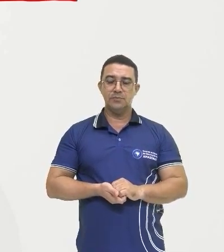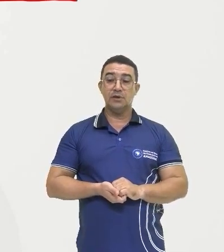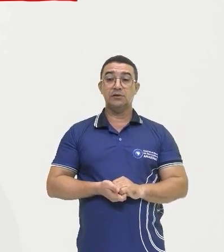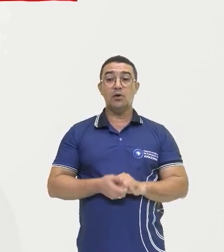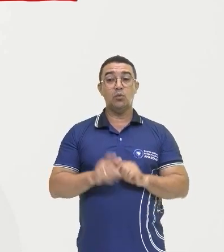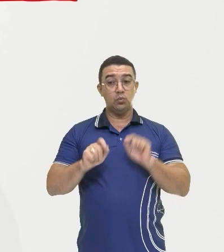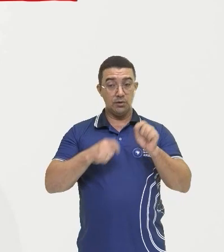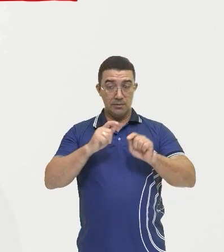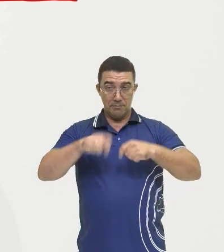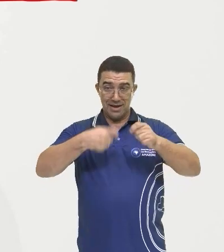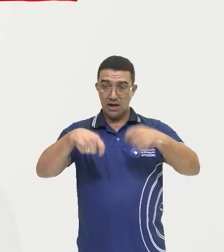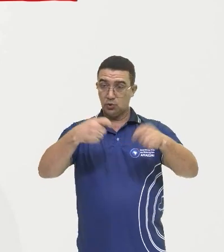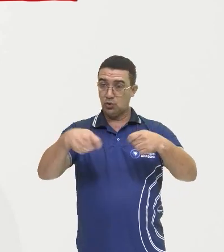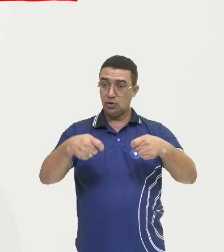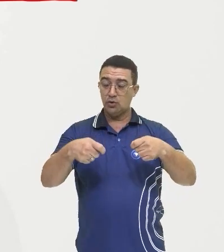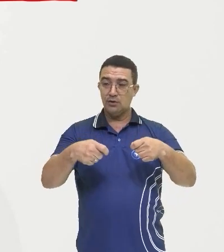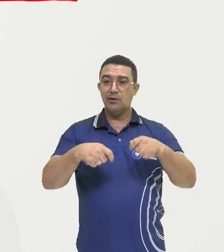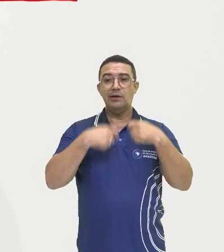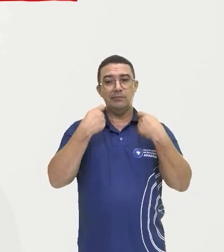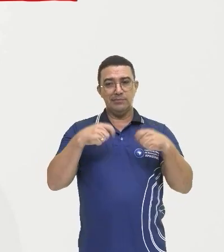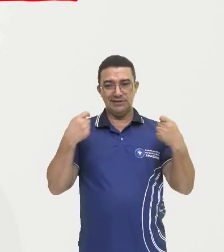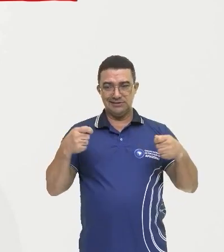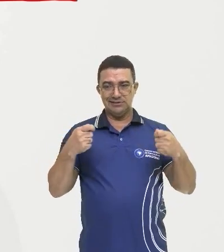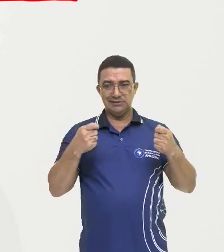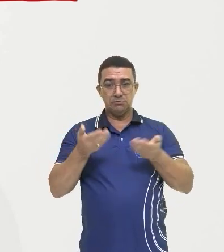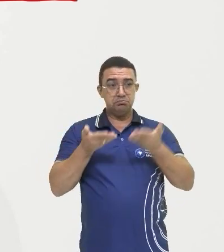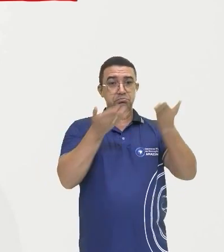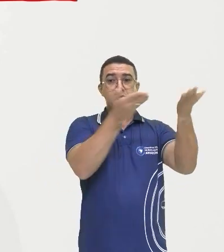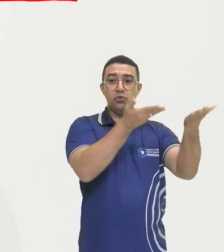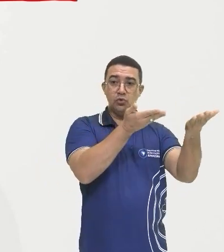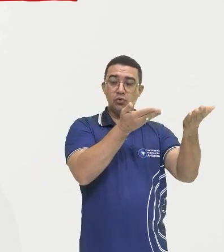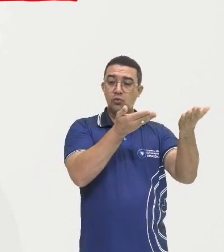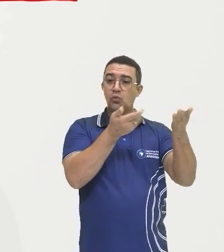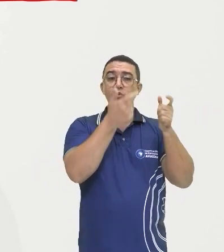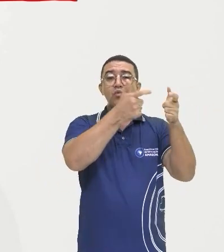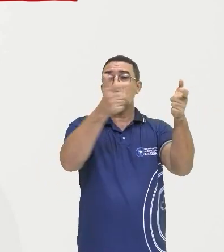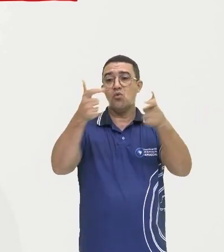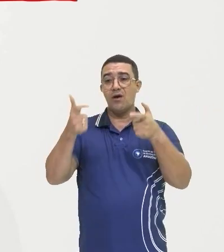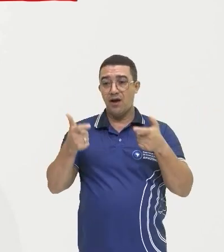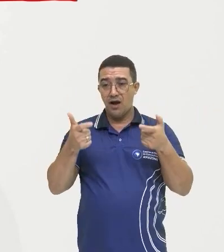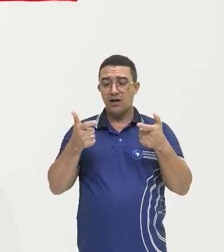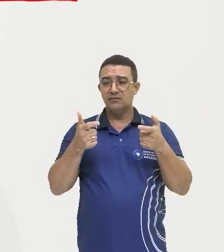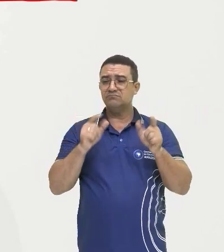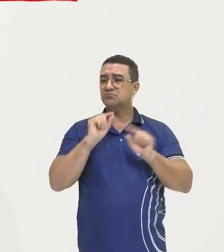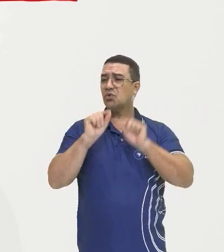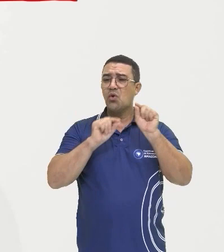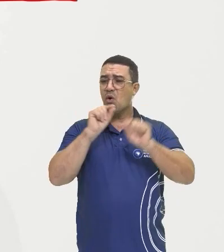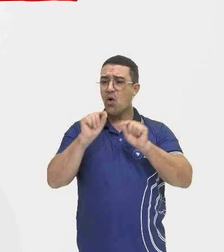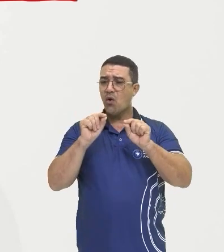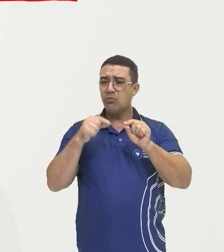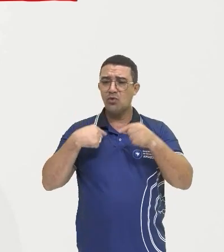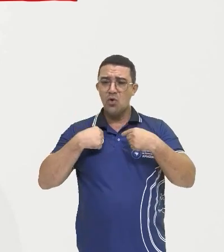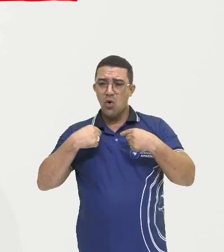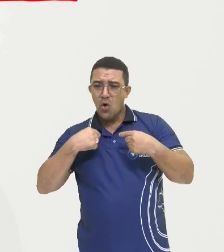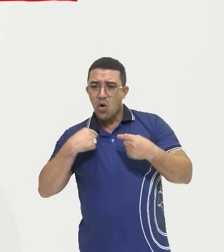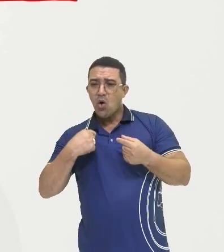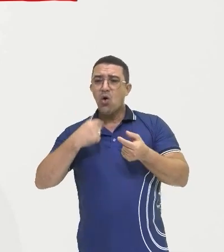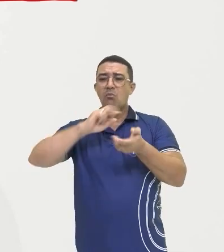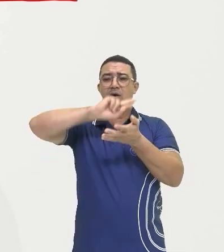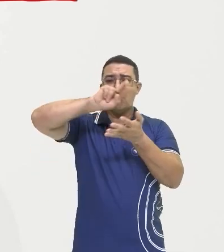as mercadorias, elas precisam chegar até um determinado lugar. E como é que as mercadorias elas